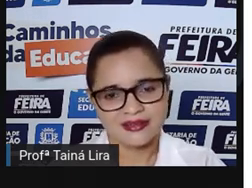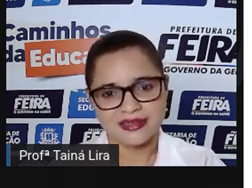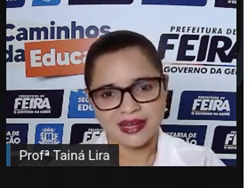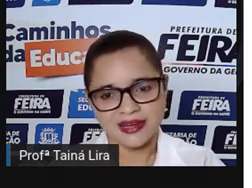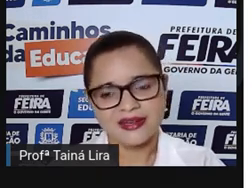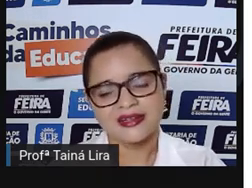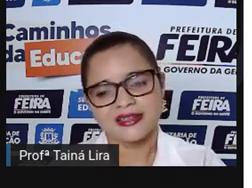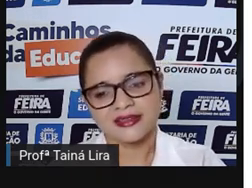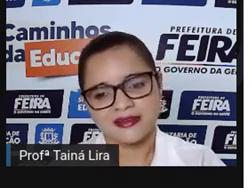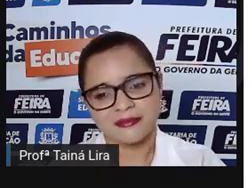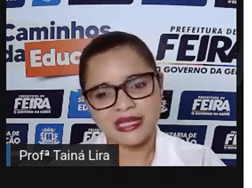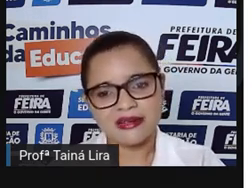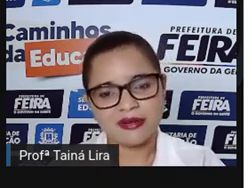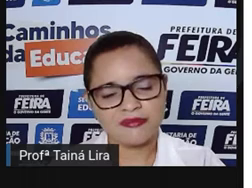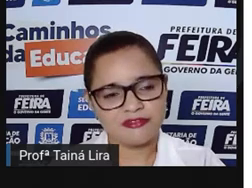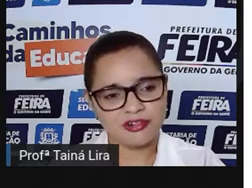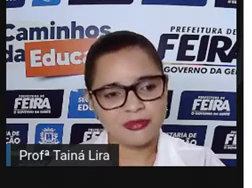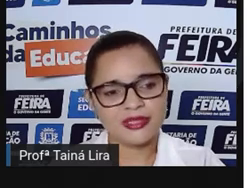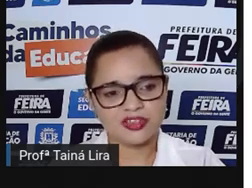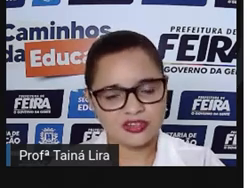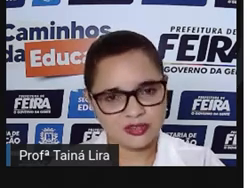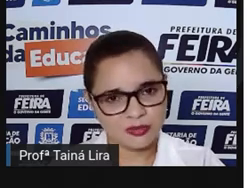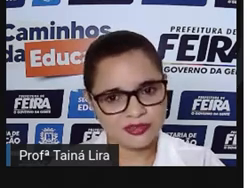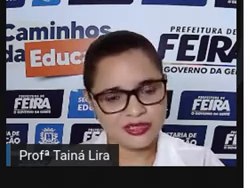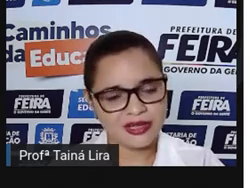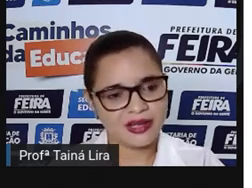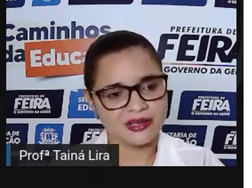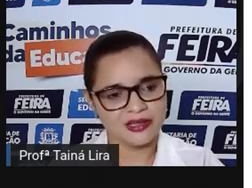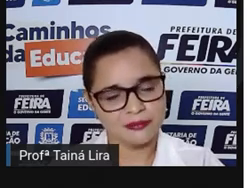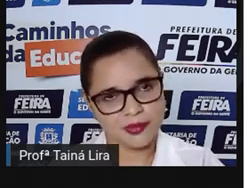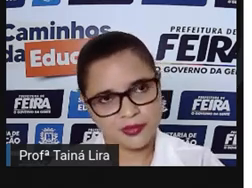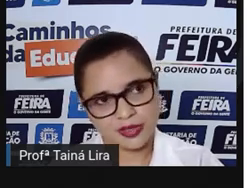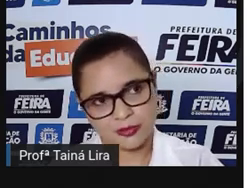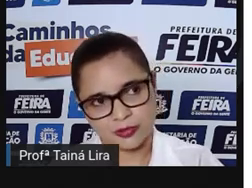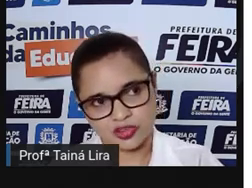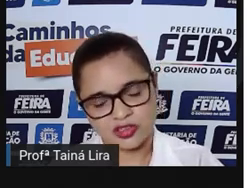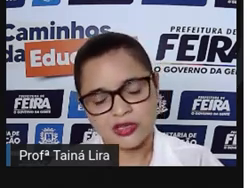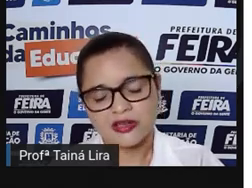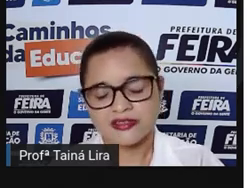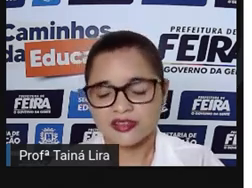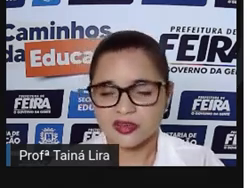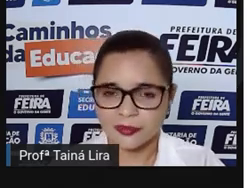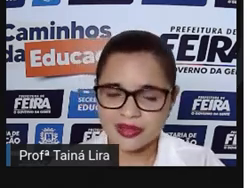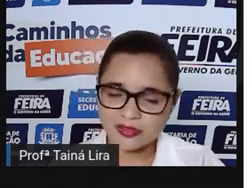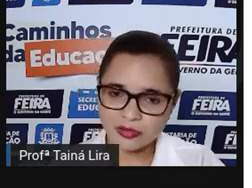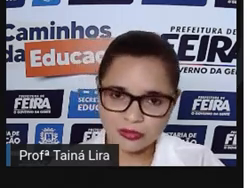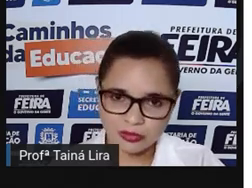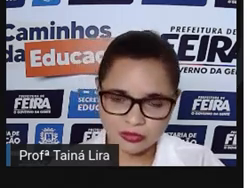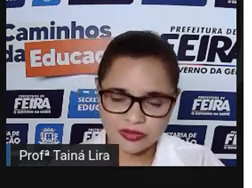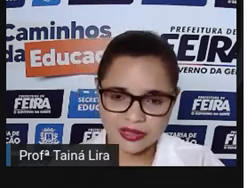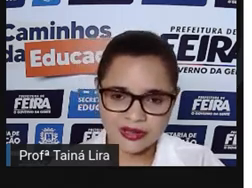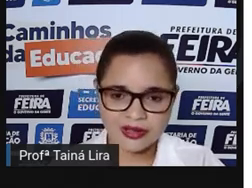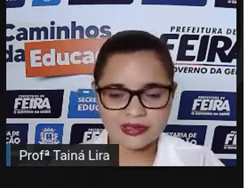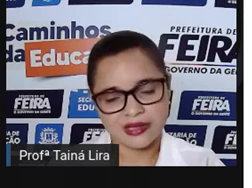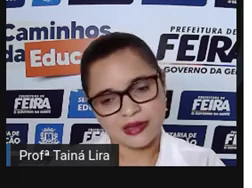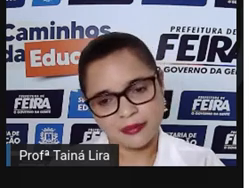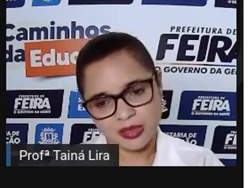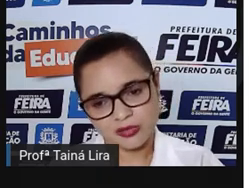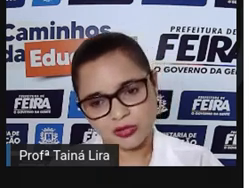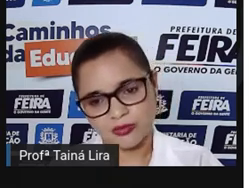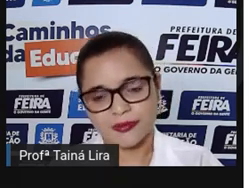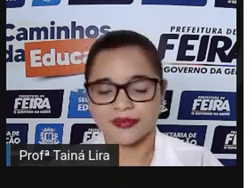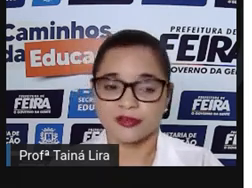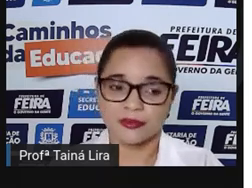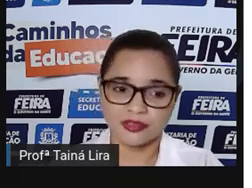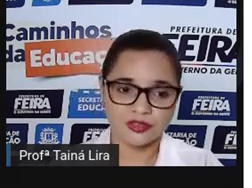carta, tá? Que também é uma forma da gente se comunicar. Embora hoje seja mais comum, né? A carta aí é